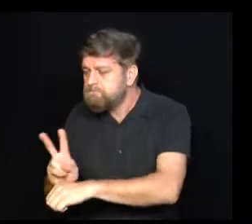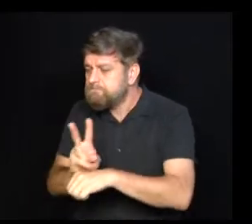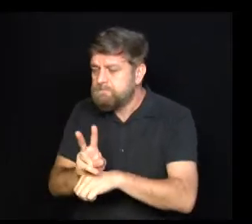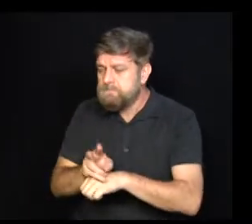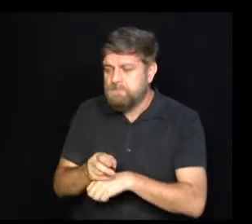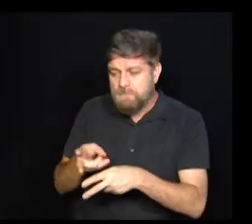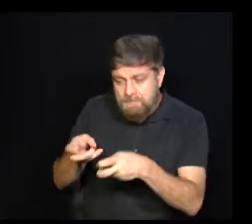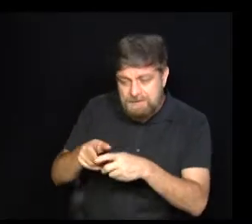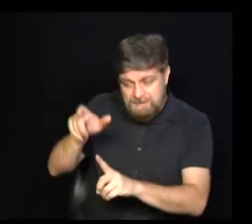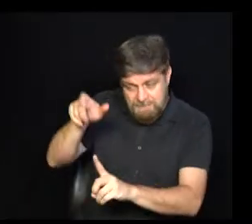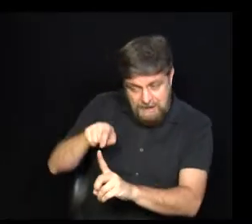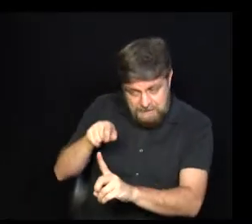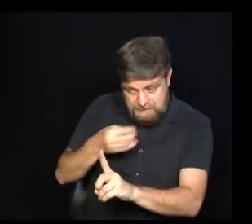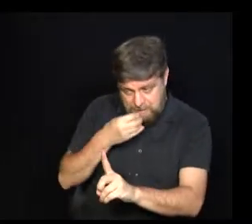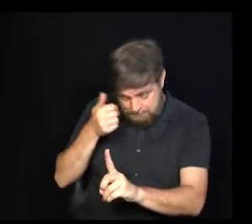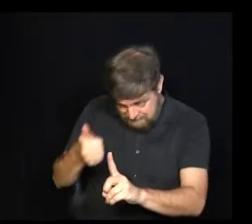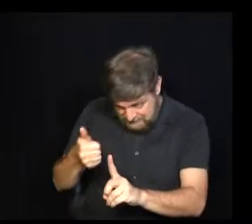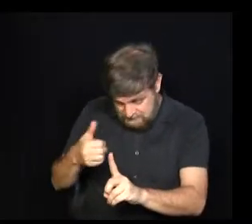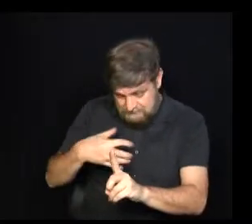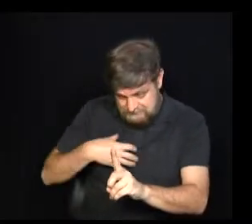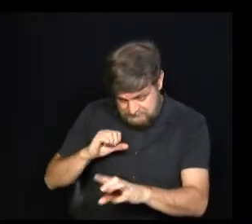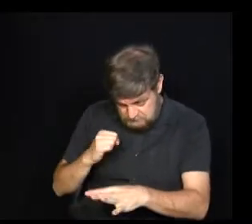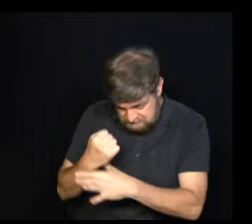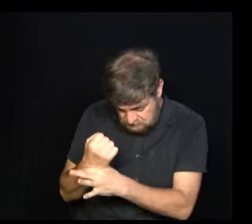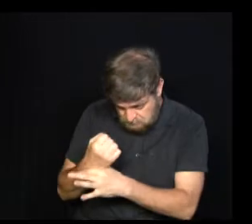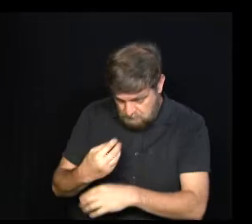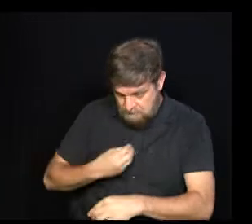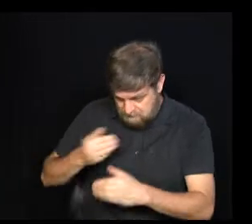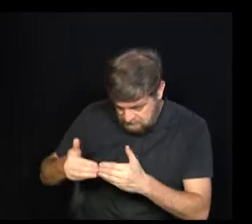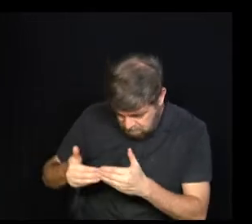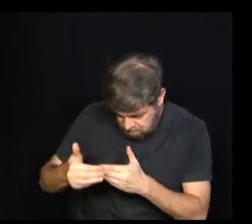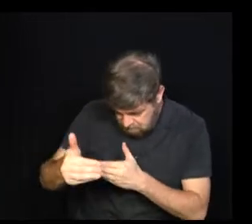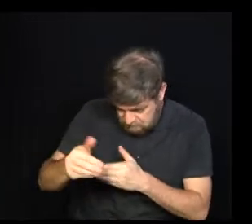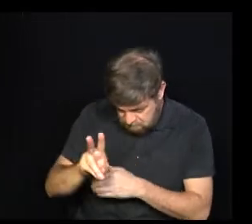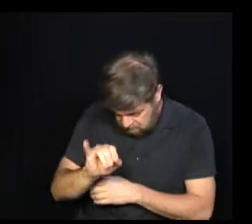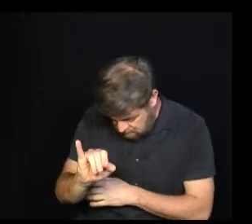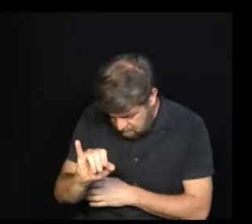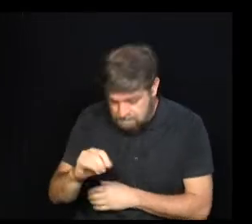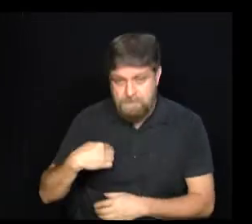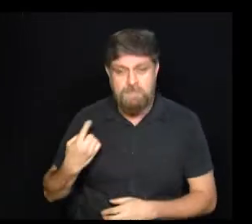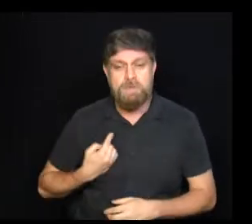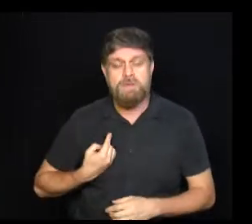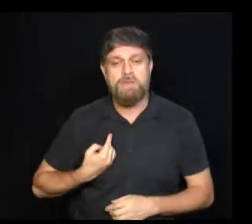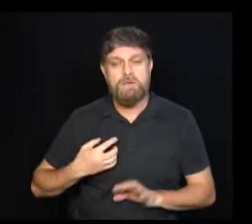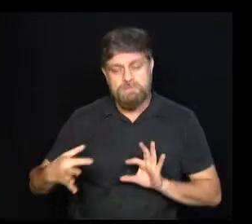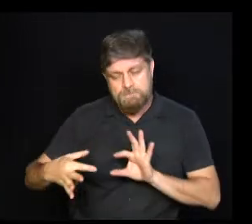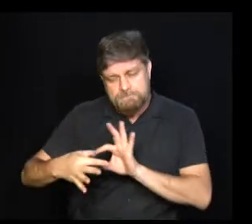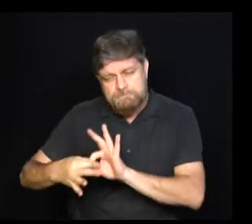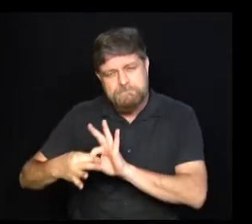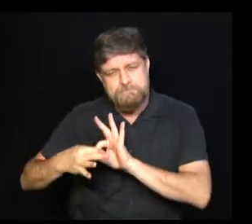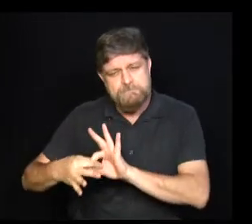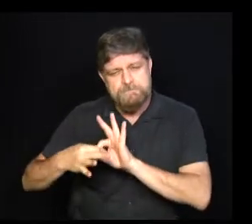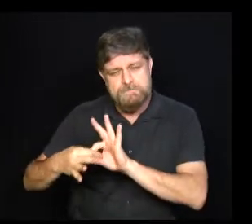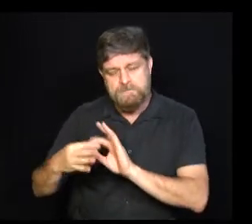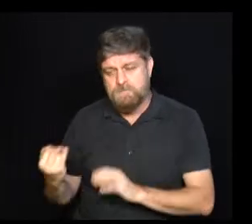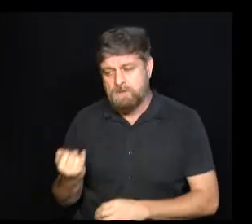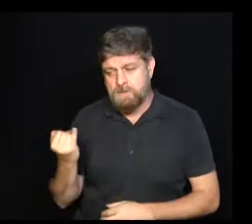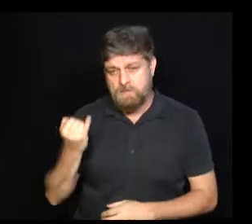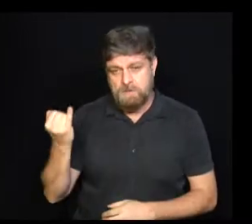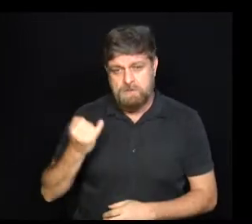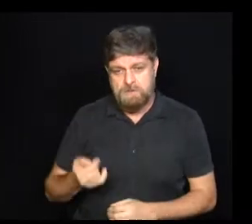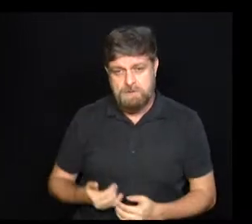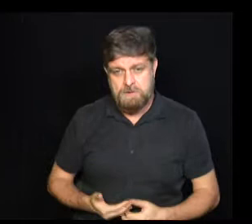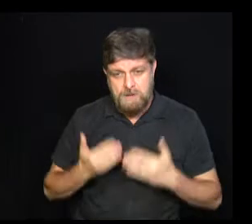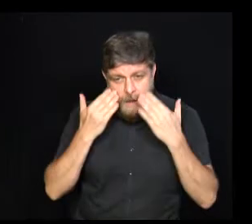está bem, que ela está segura, que vai seguir a vida, e esse vínculo para a gente é muito importante, mostra o quanto